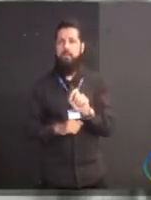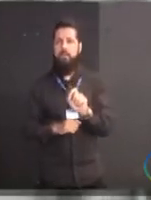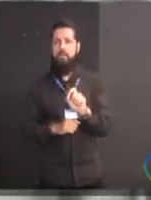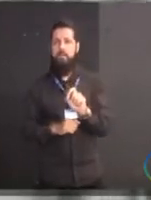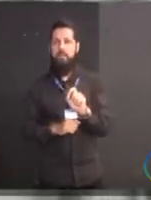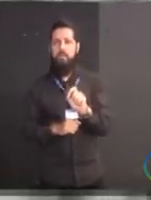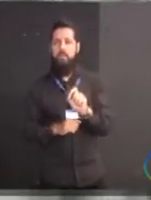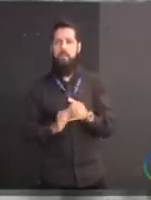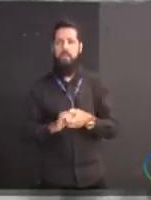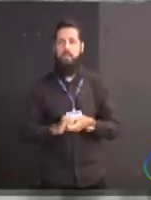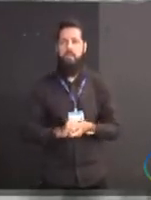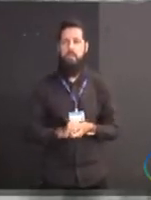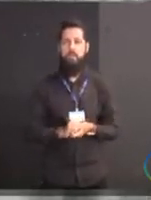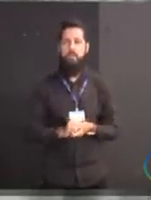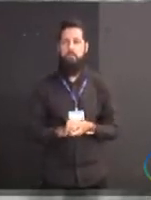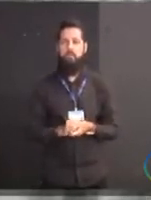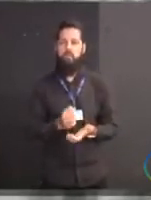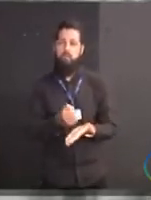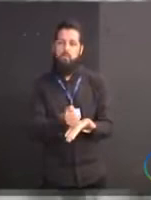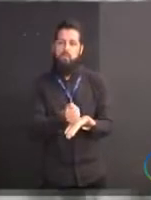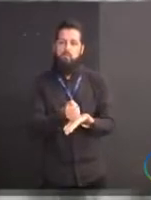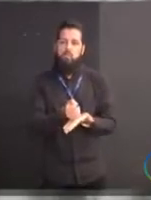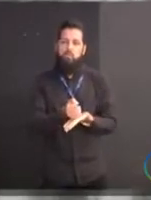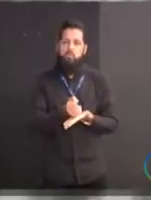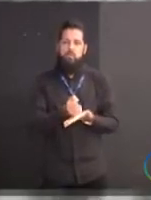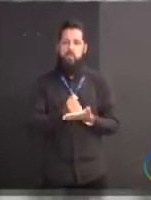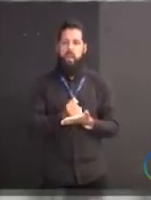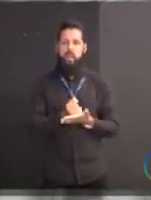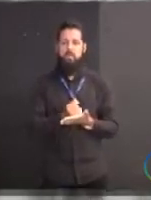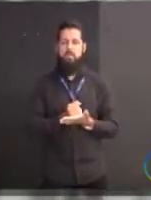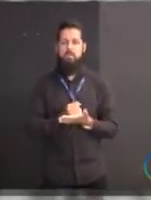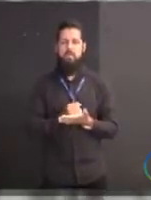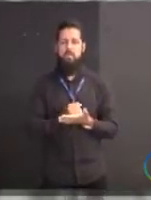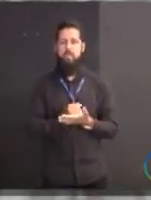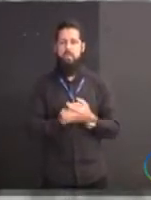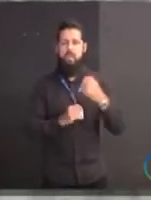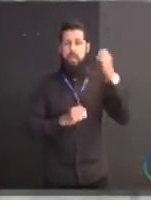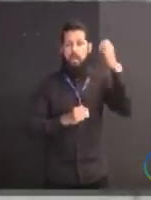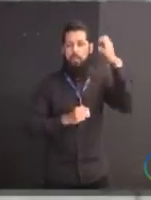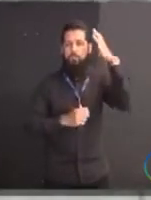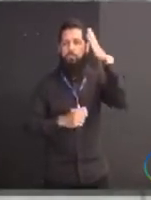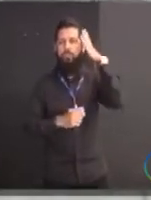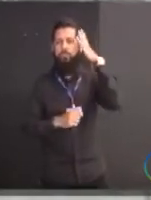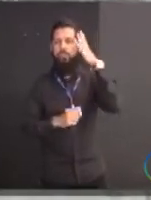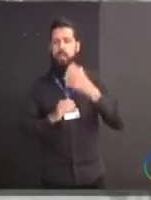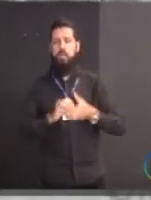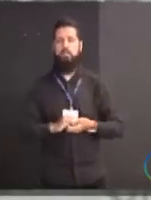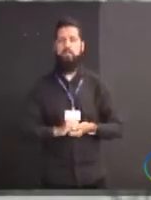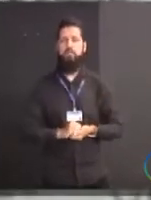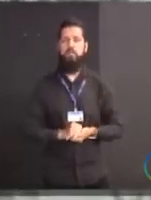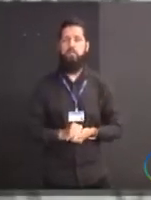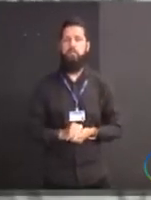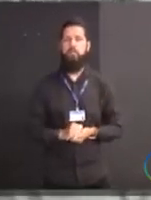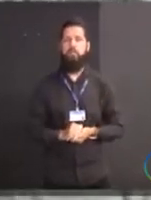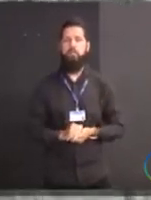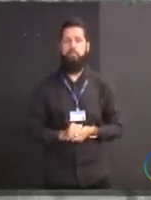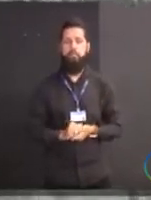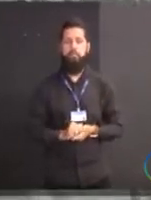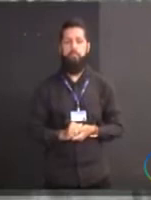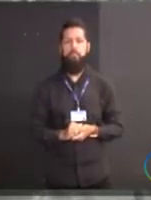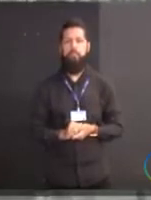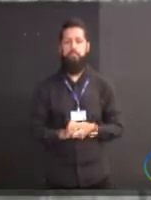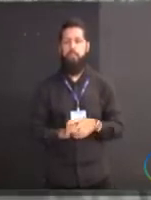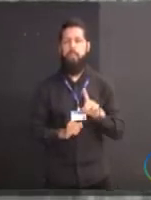autoridades governamentais que regem a vida dos povos. A coexistência dos diversos regimes